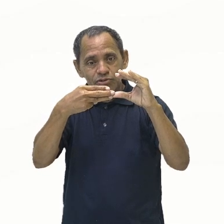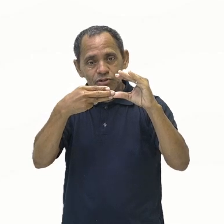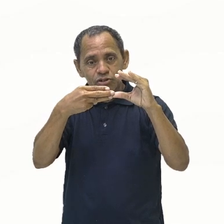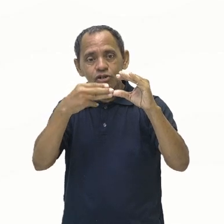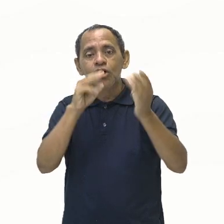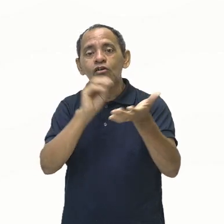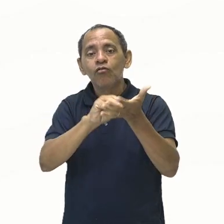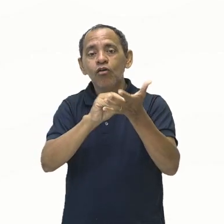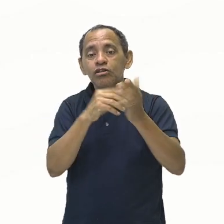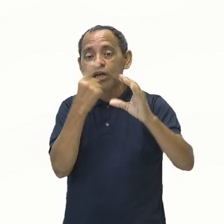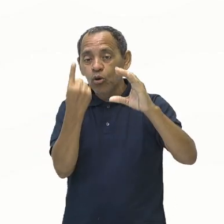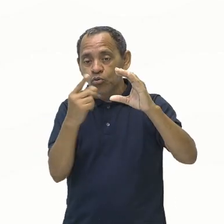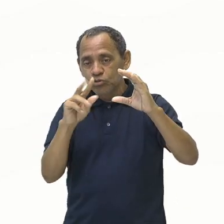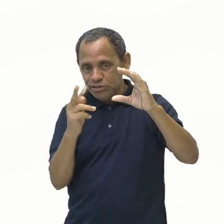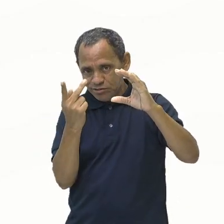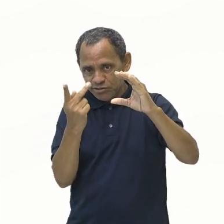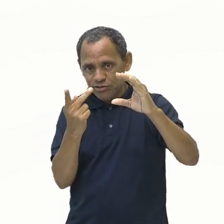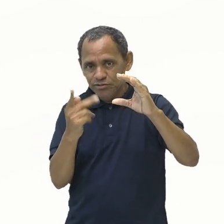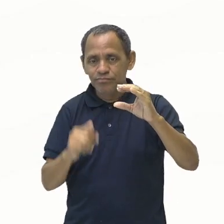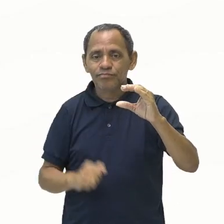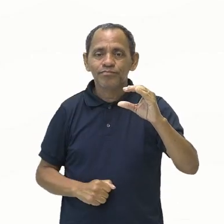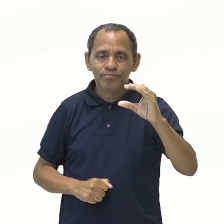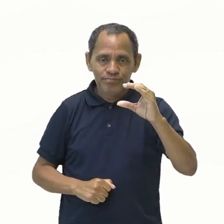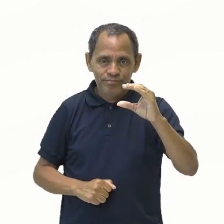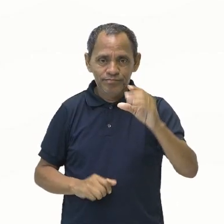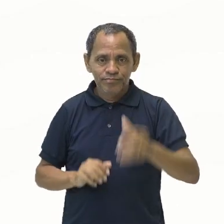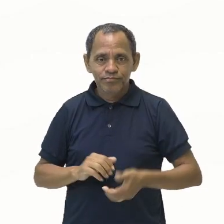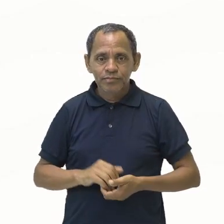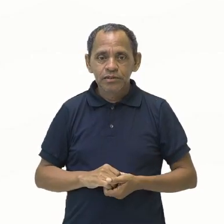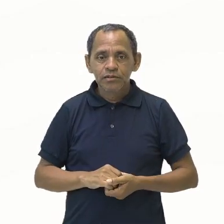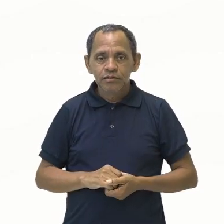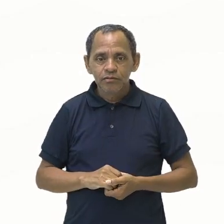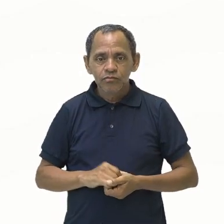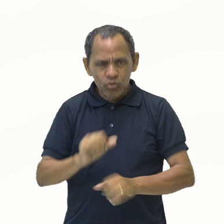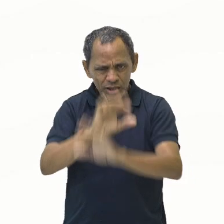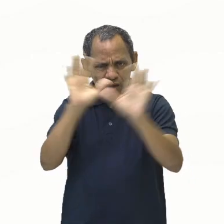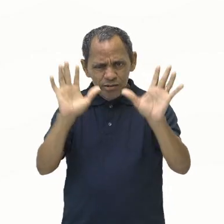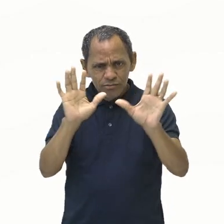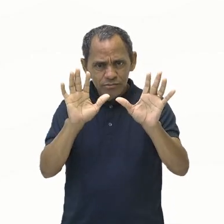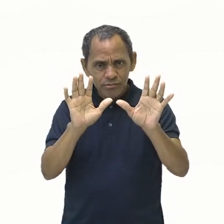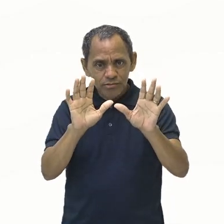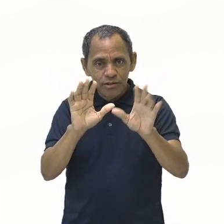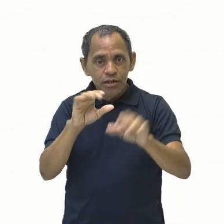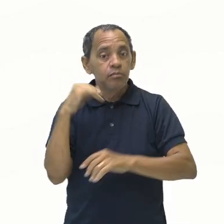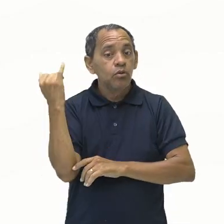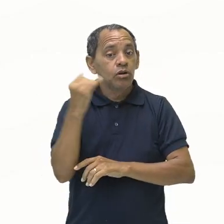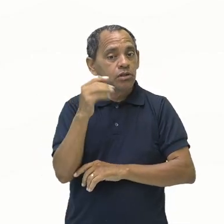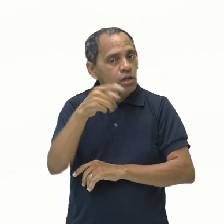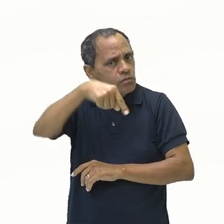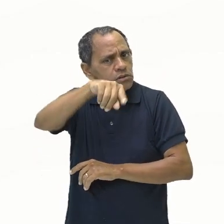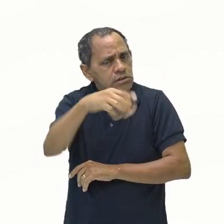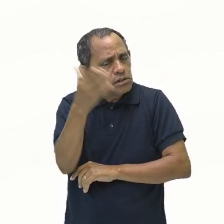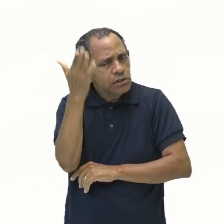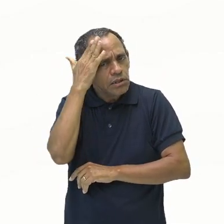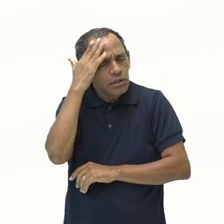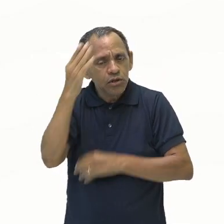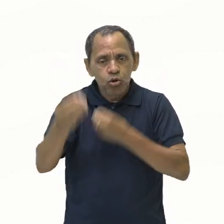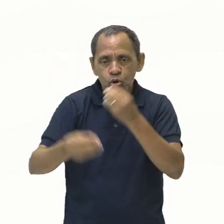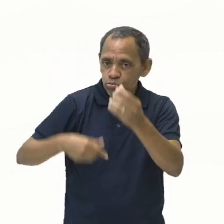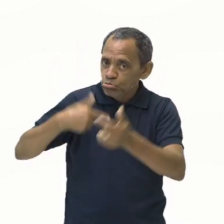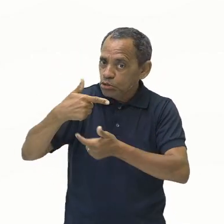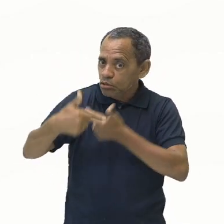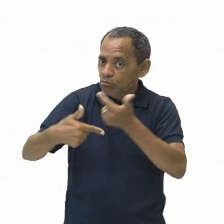um hidrogênio. Ficou claro? Então é importante você entender como é que a gente